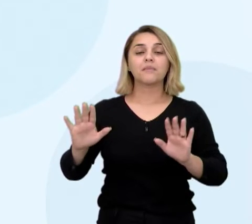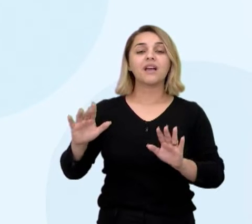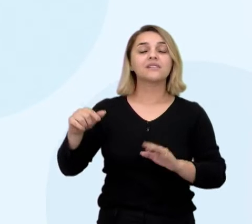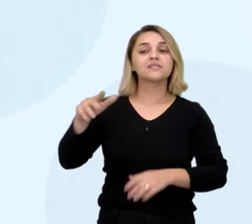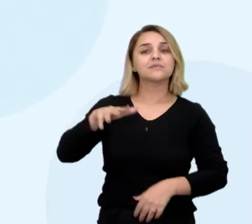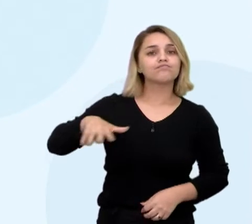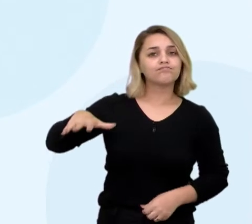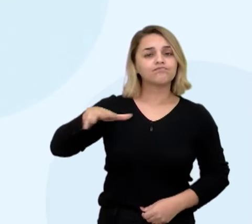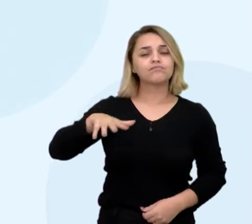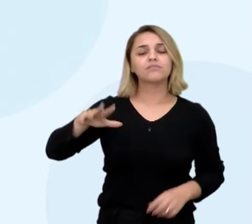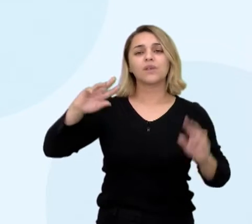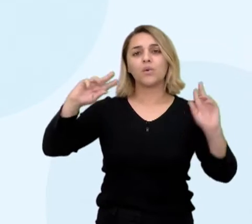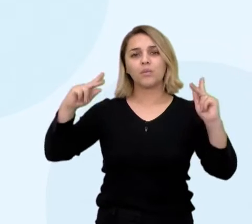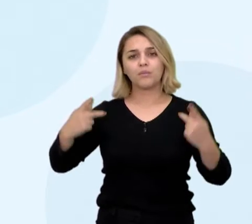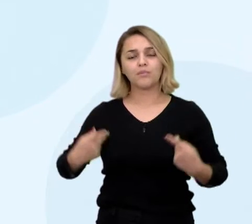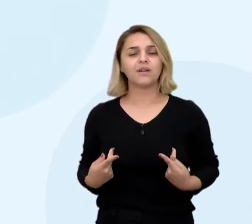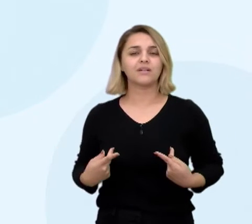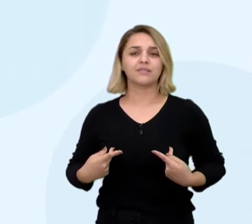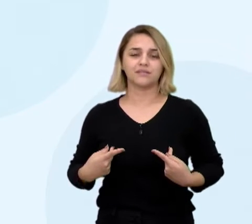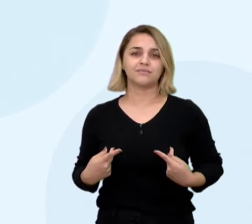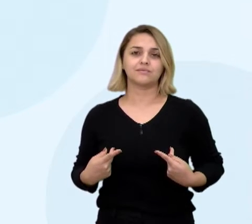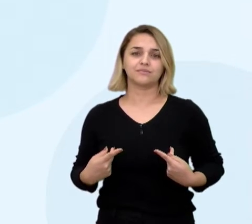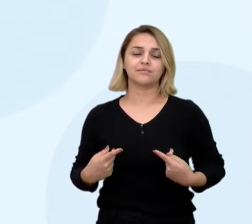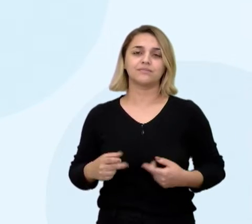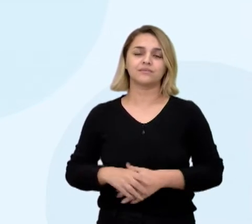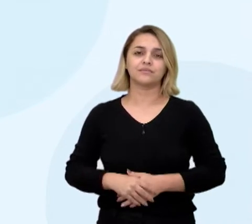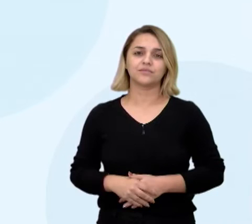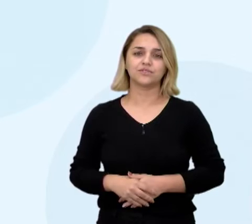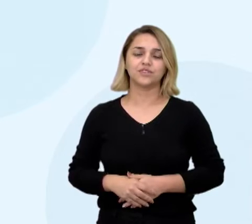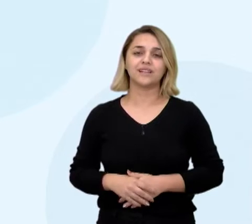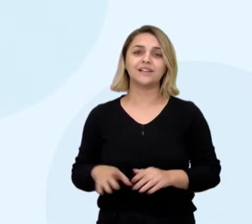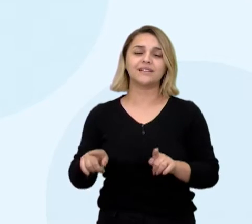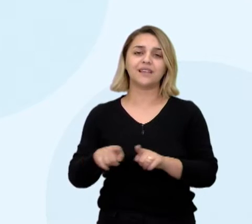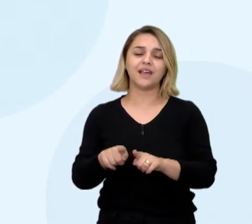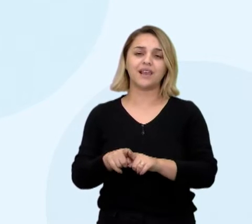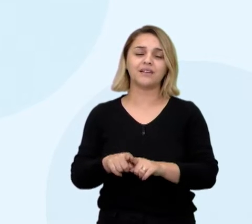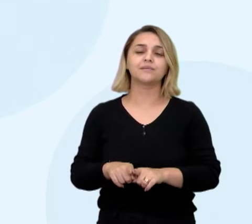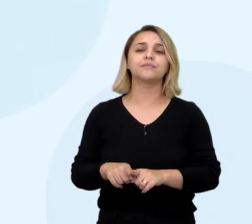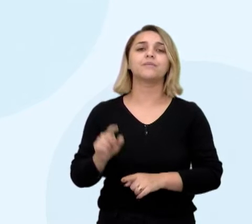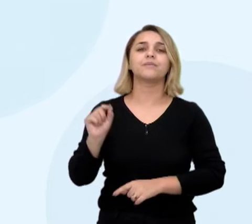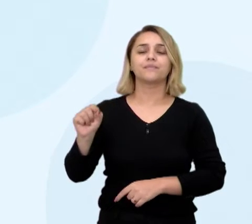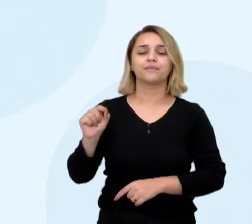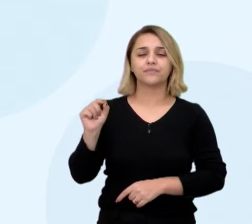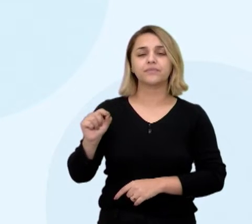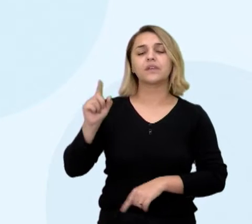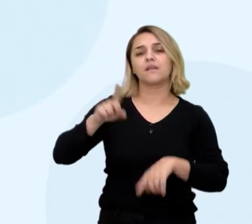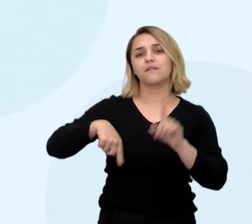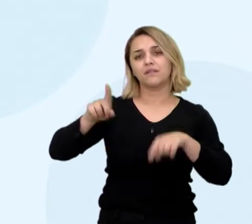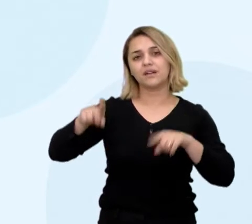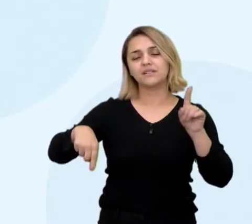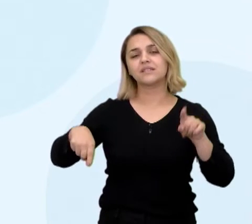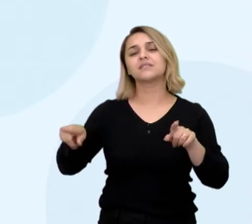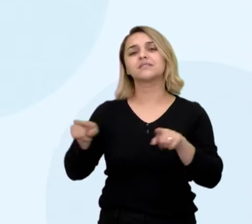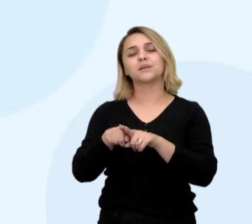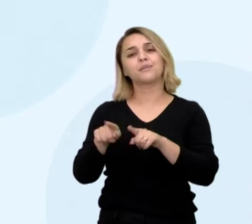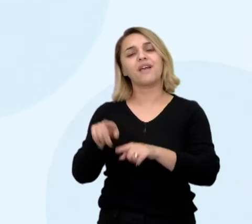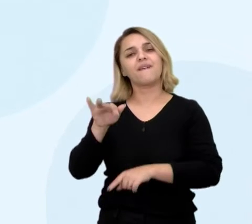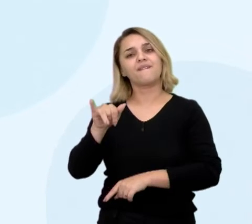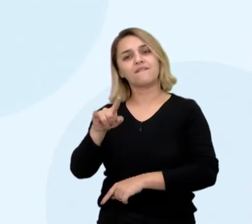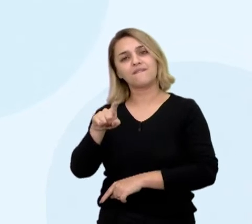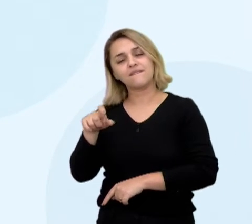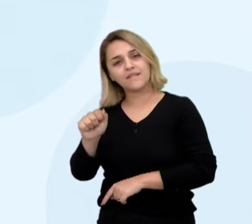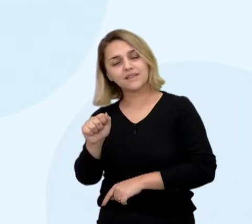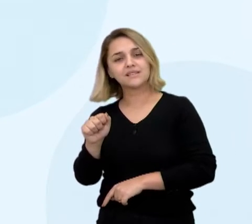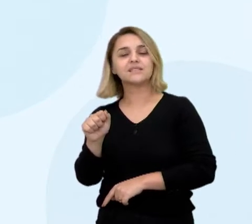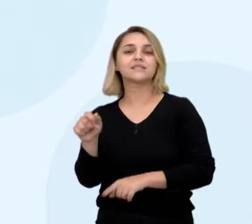humano, as leis não são dadas pela natureza, elas não são invariáveis, elas não são fixas e imutáveis. E